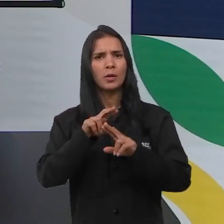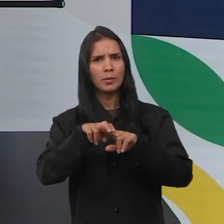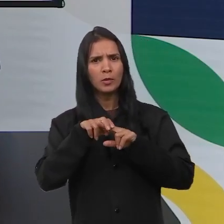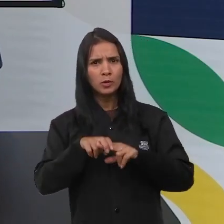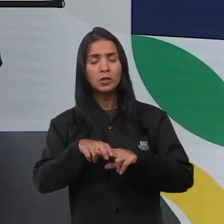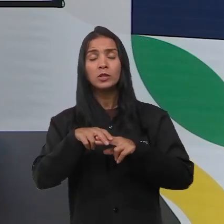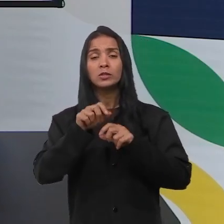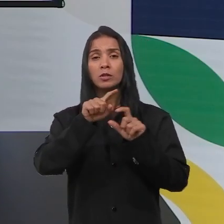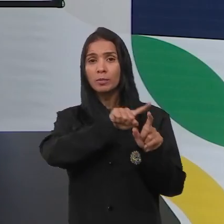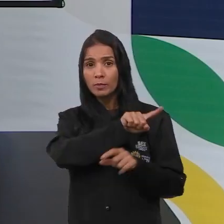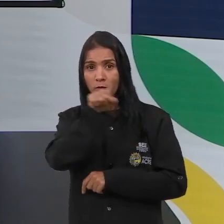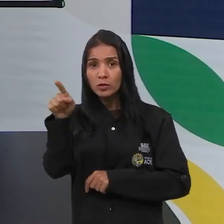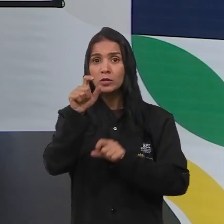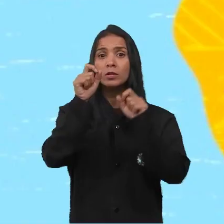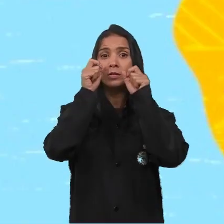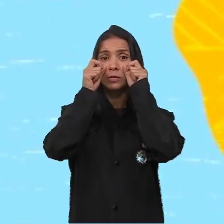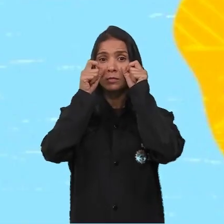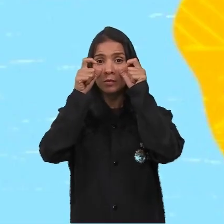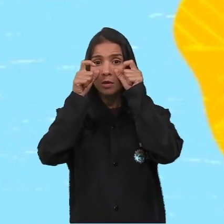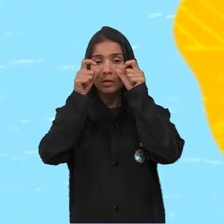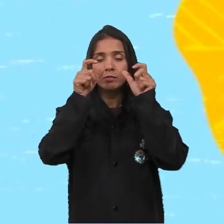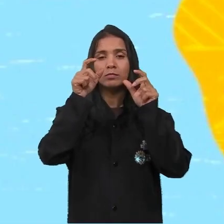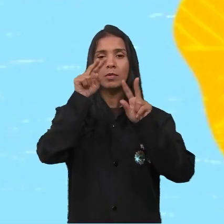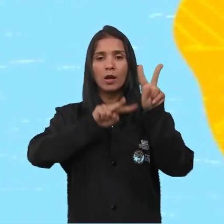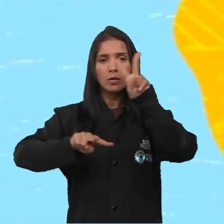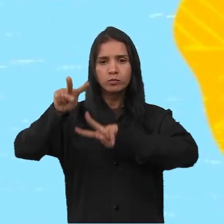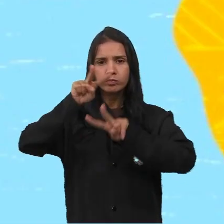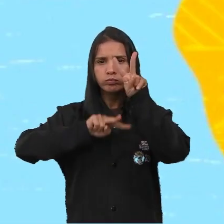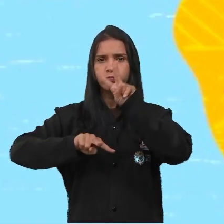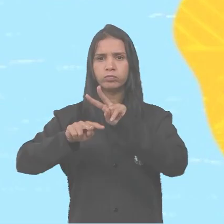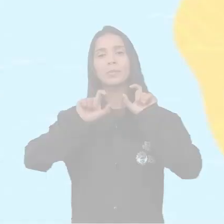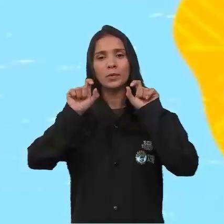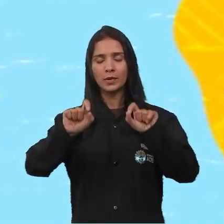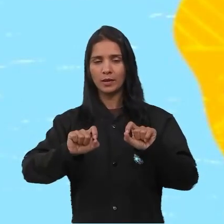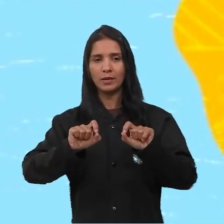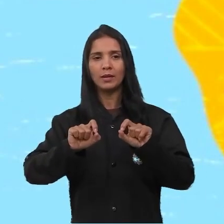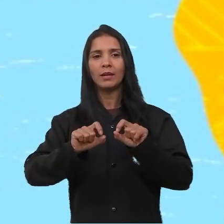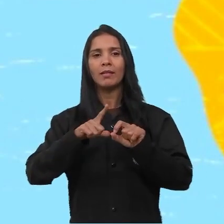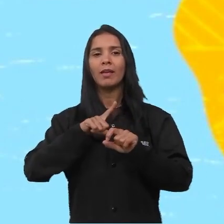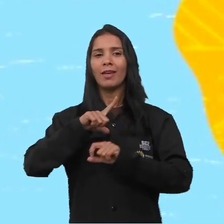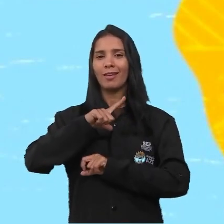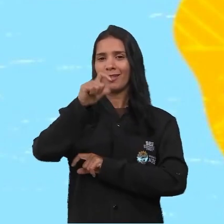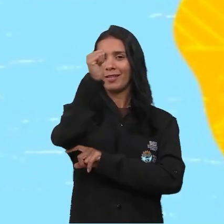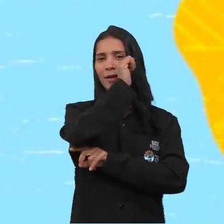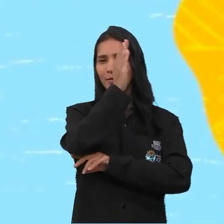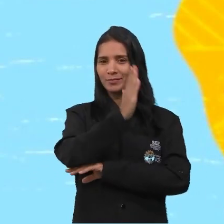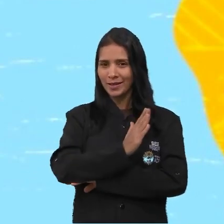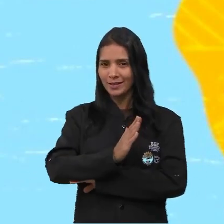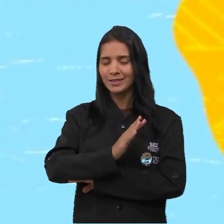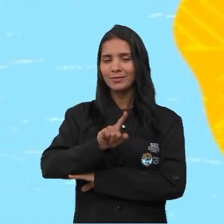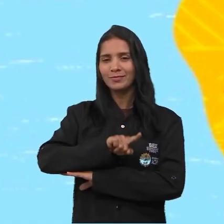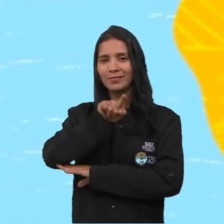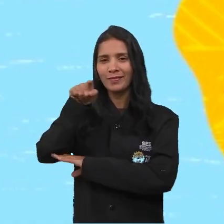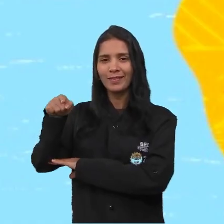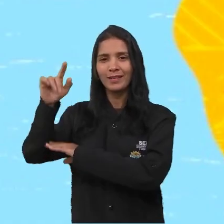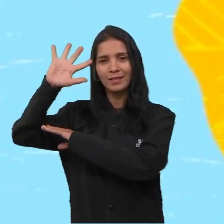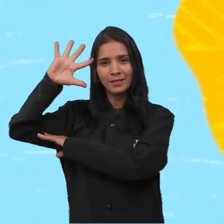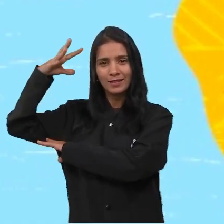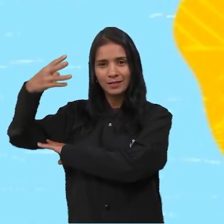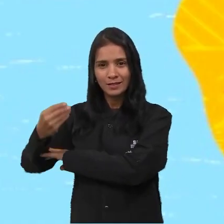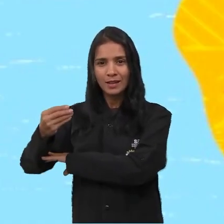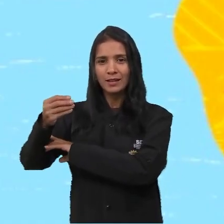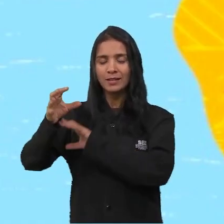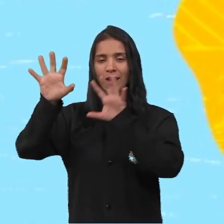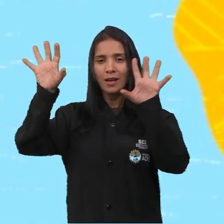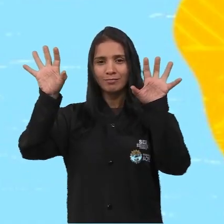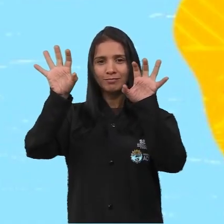de vocês para essa imagem. Sim, essa imagem, o Brasil de um lado, continente africano do outro,